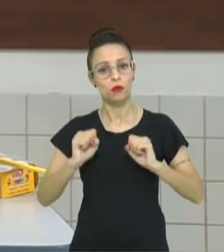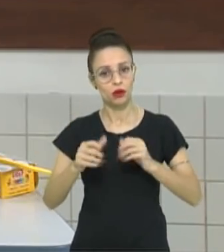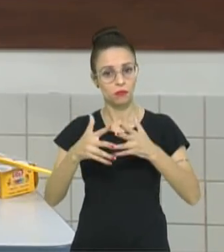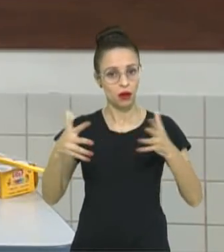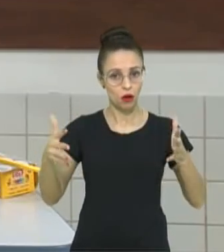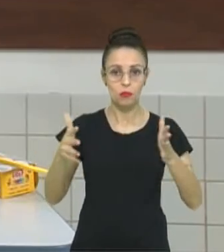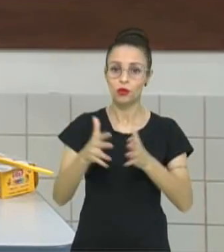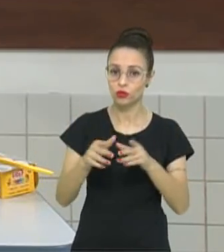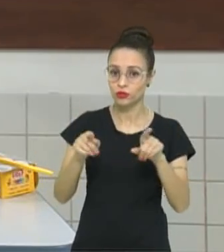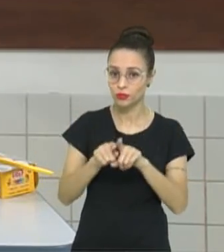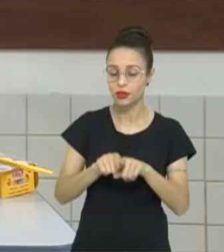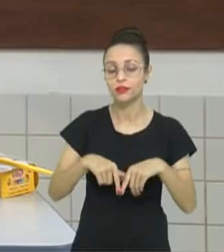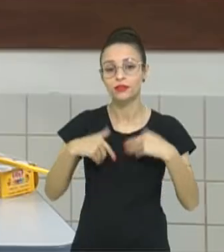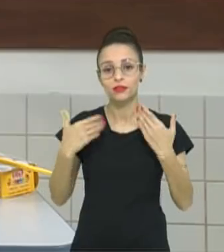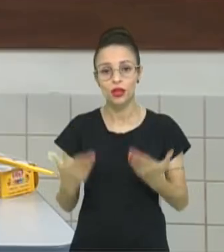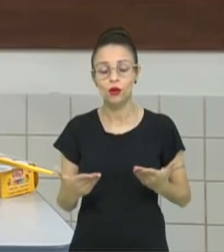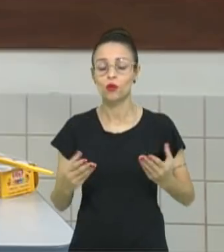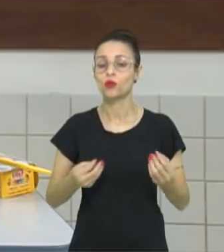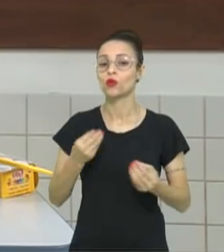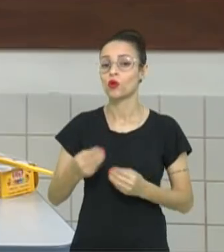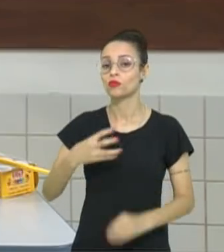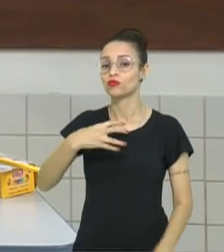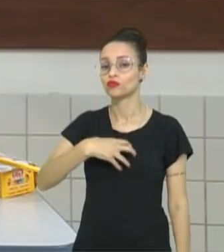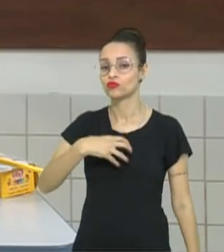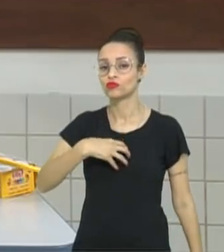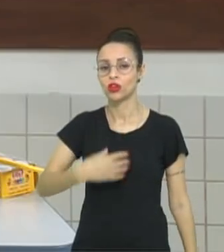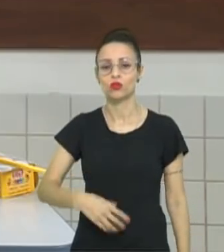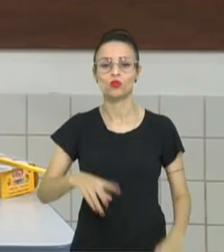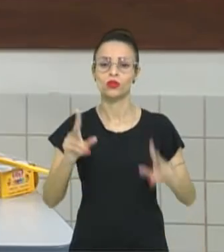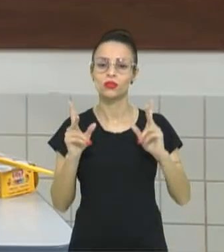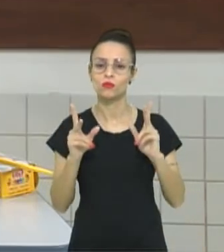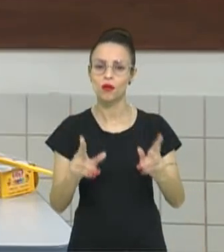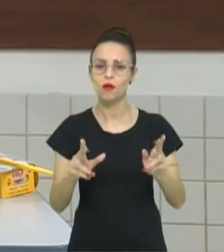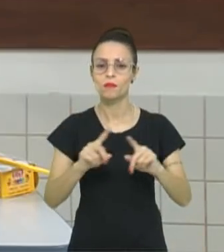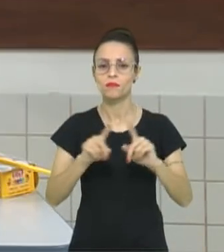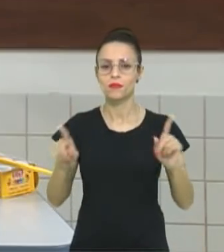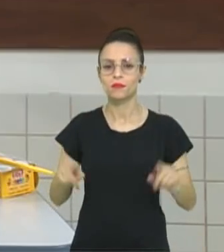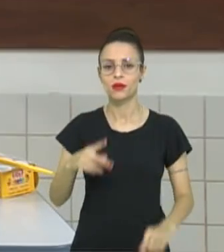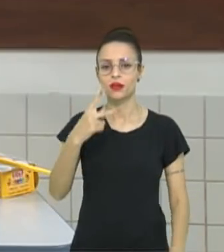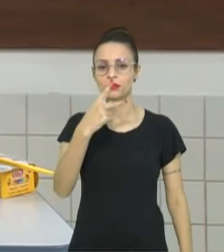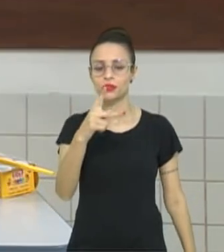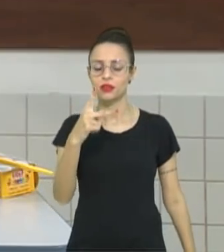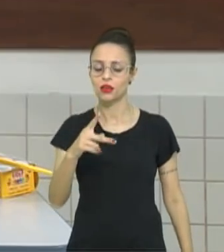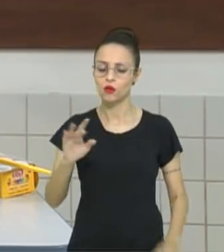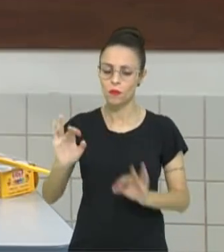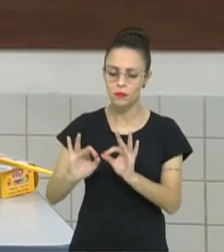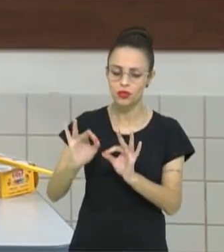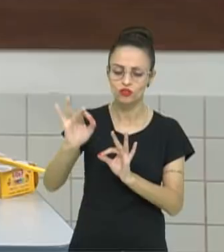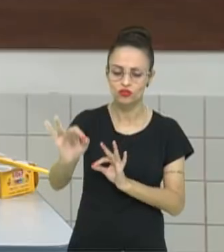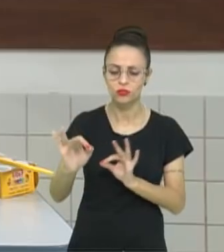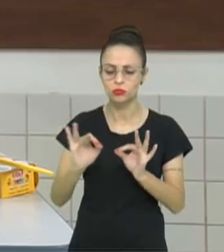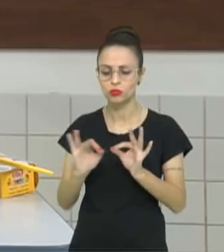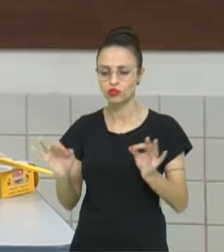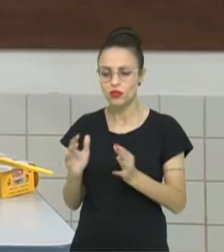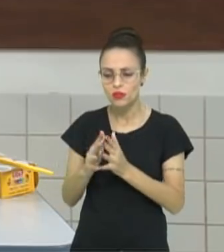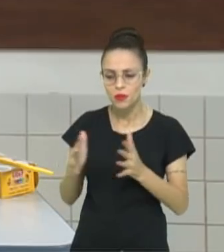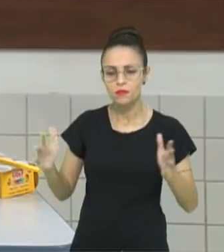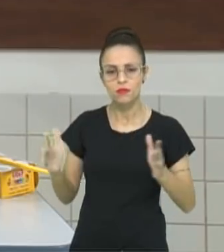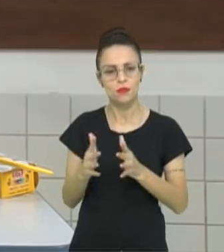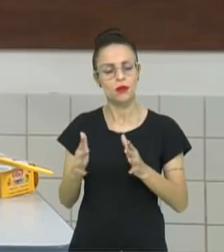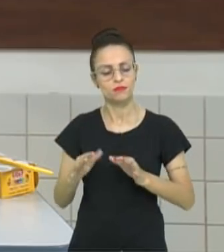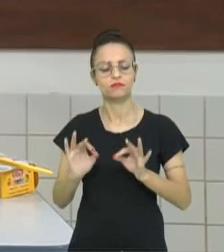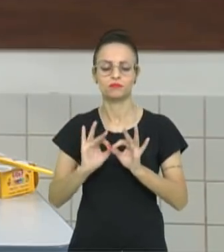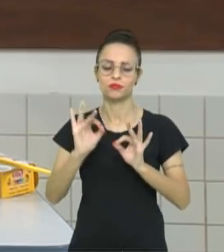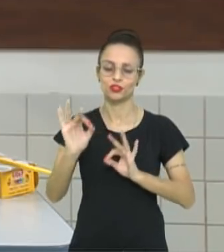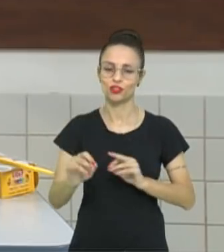assim, a técnica é a mesma. Aí você, com os seus dados, é que de repente vai ficar a